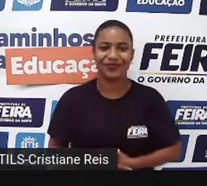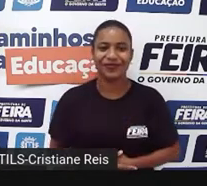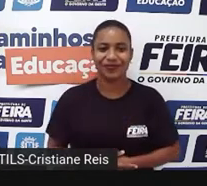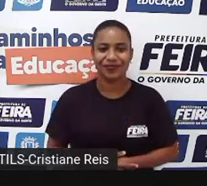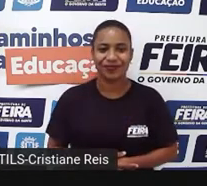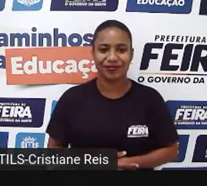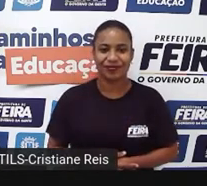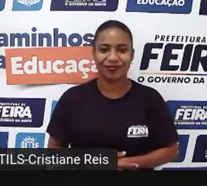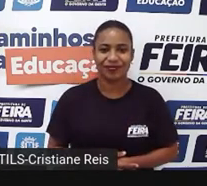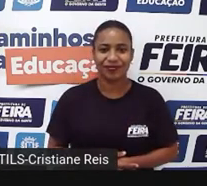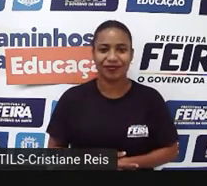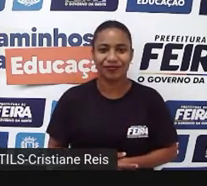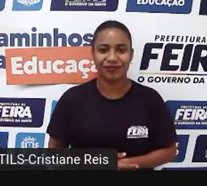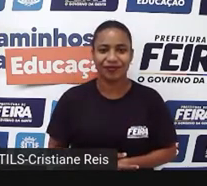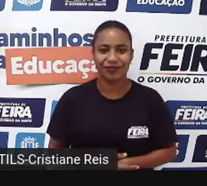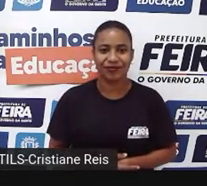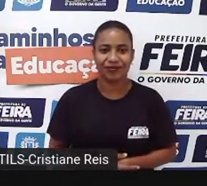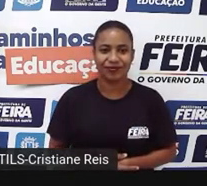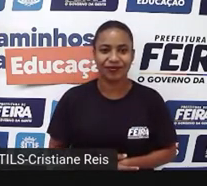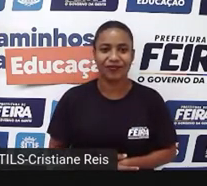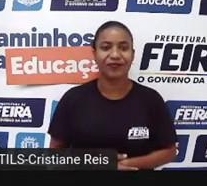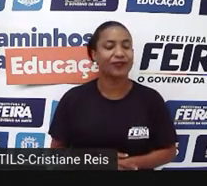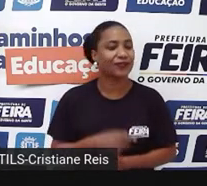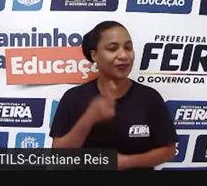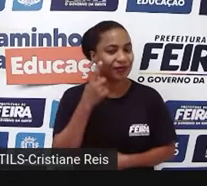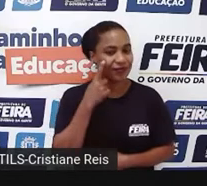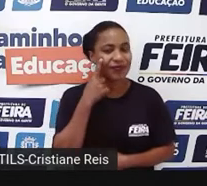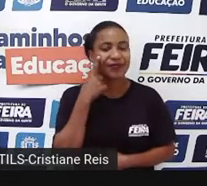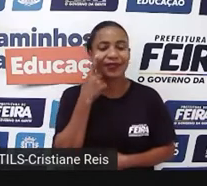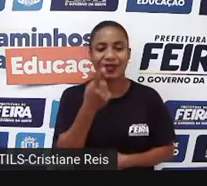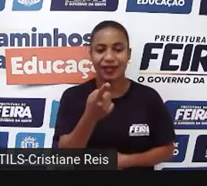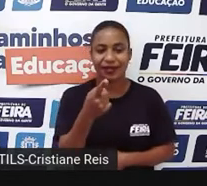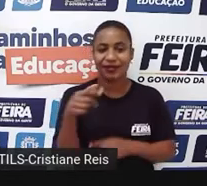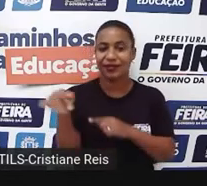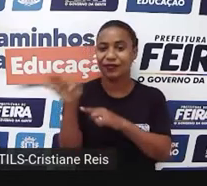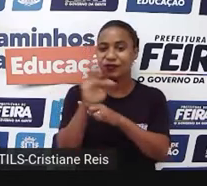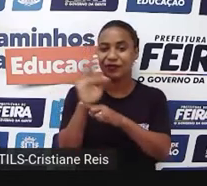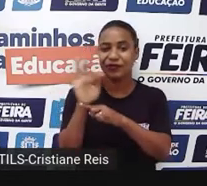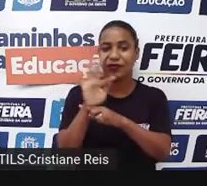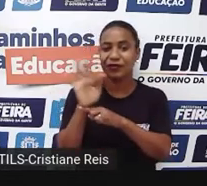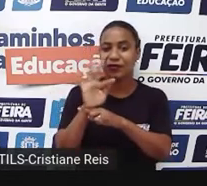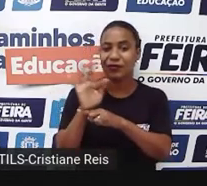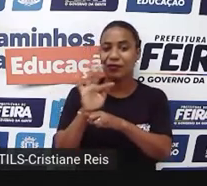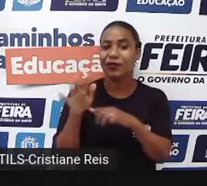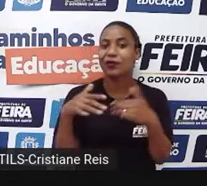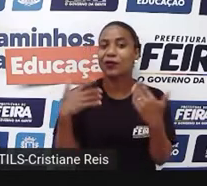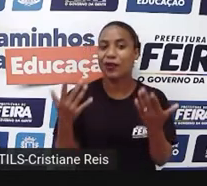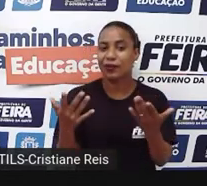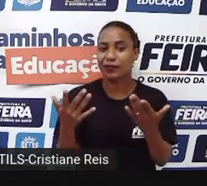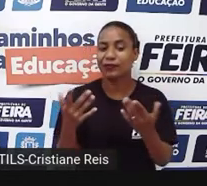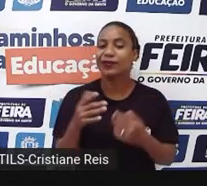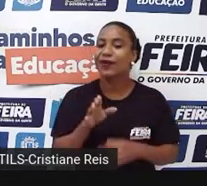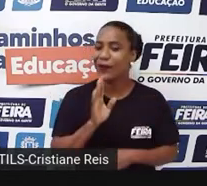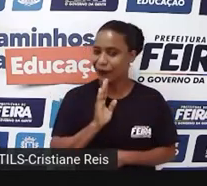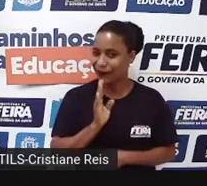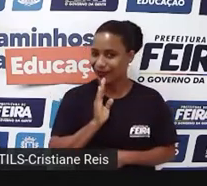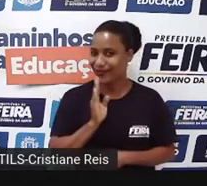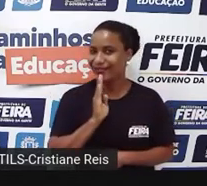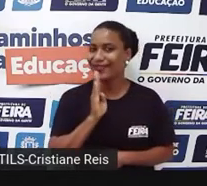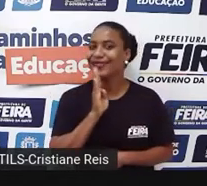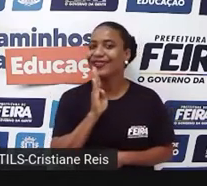What type of movie is it? Então, que gênero, que tipo de filme ele é? Então, eu sei que vocês